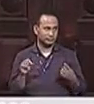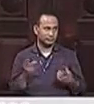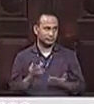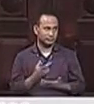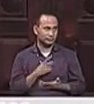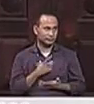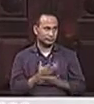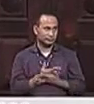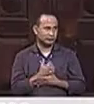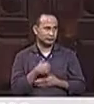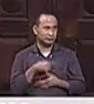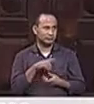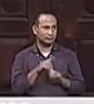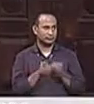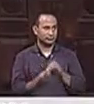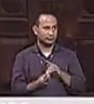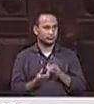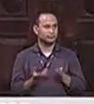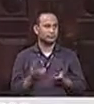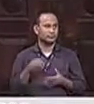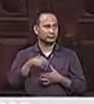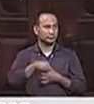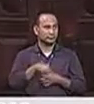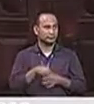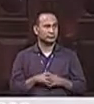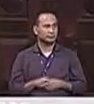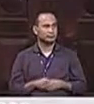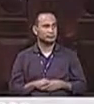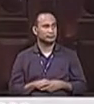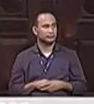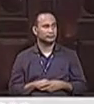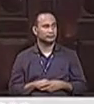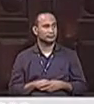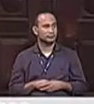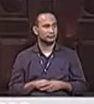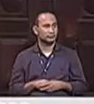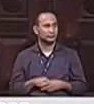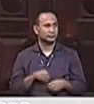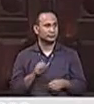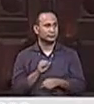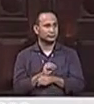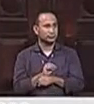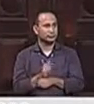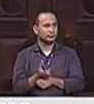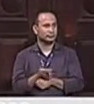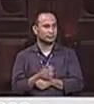que meu voto é contrário e, é claro, espero que